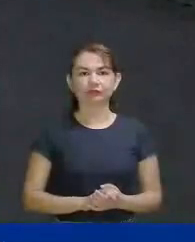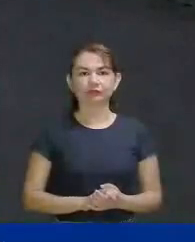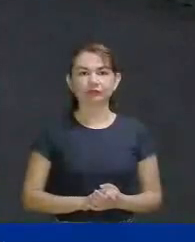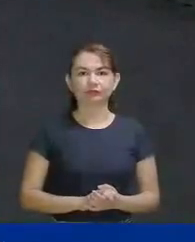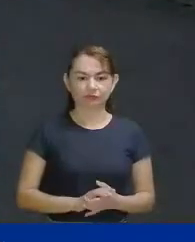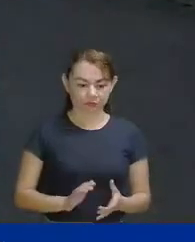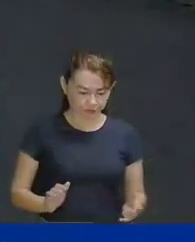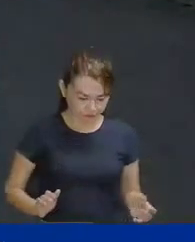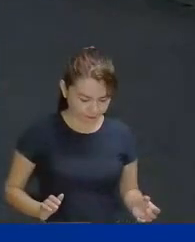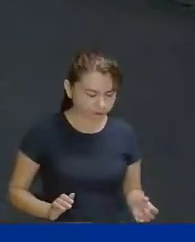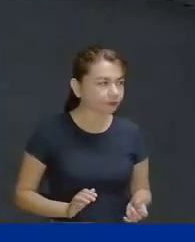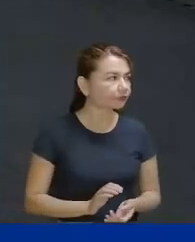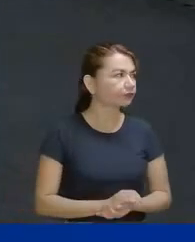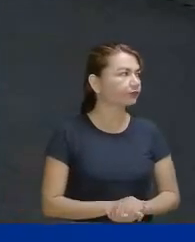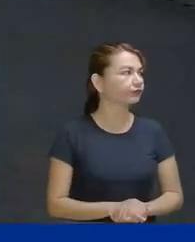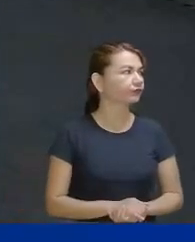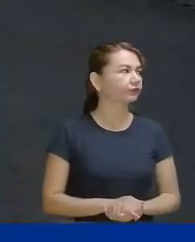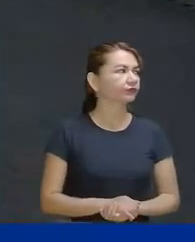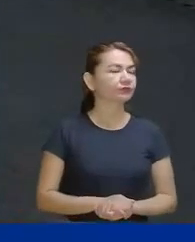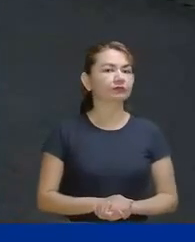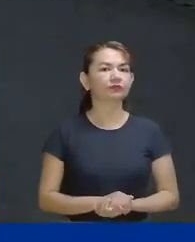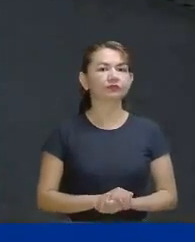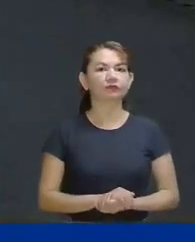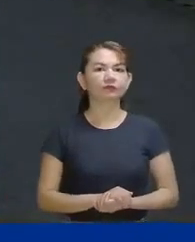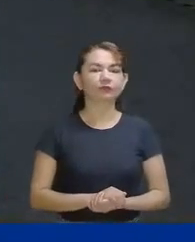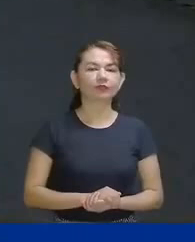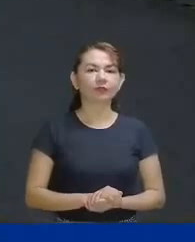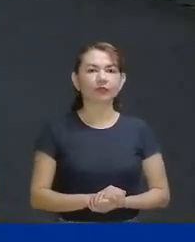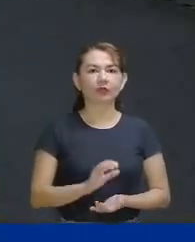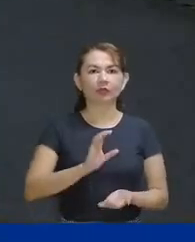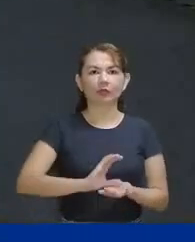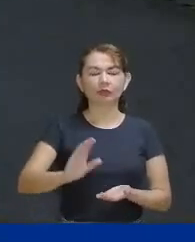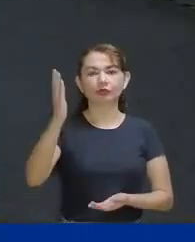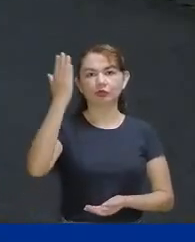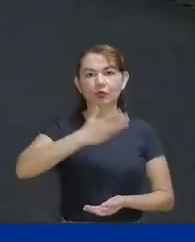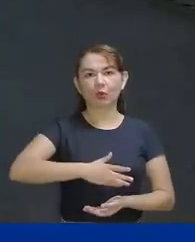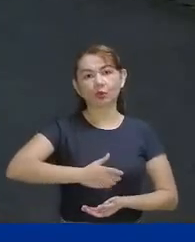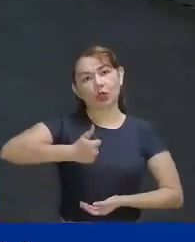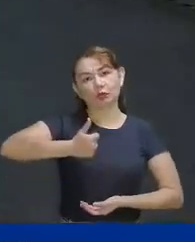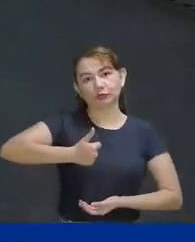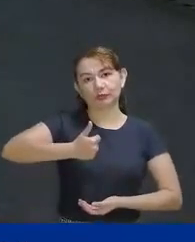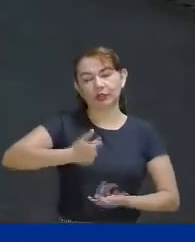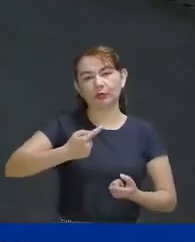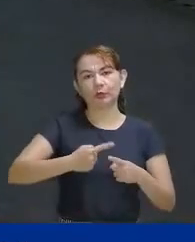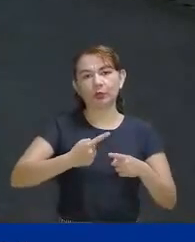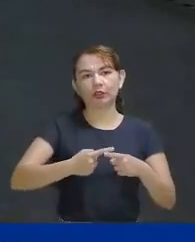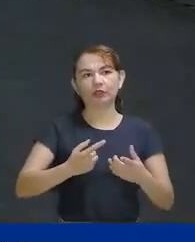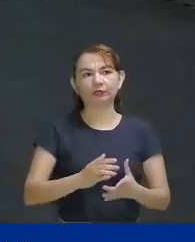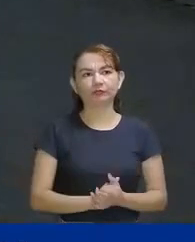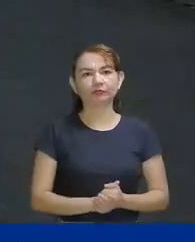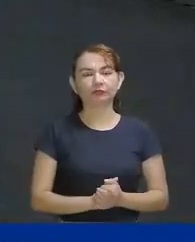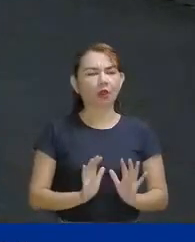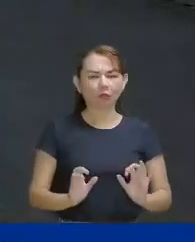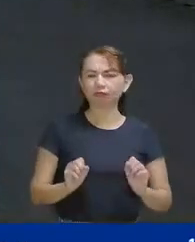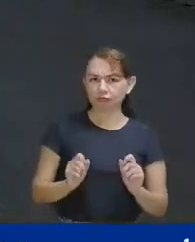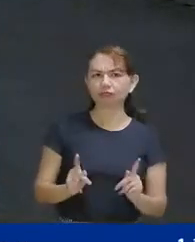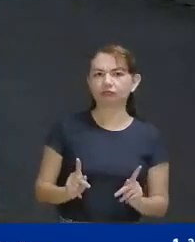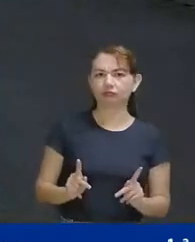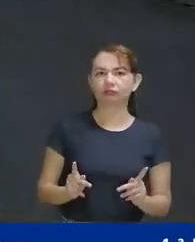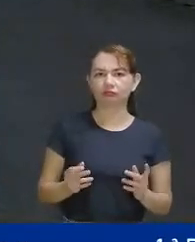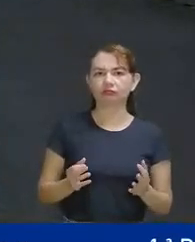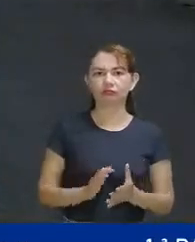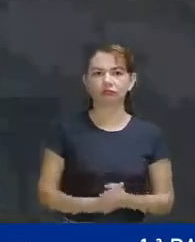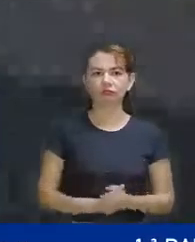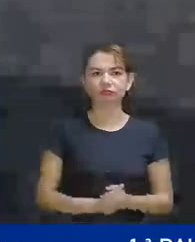custos legis, né? É isso, Vossa Excelência, nesse caso a prestação, fala primeiro, porque não é uma... Perfeito, não, perfeito.